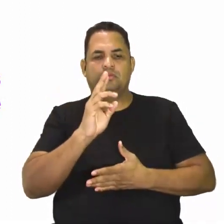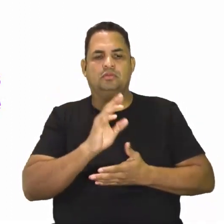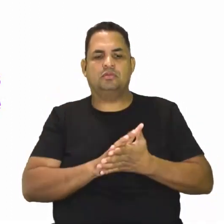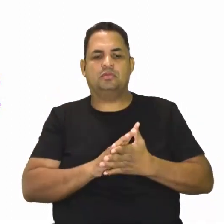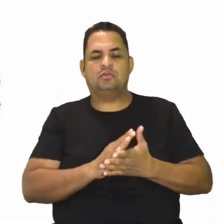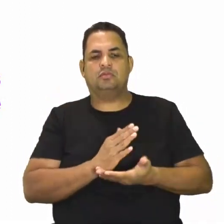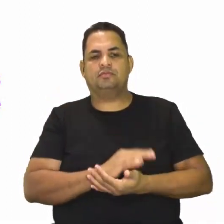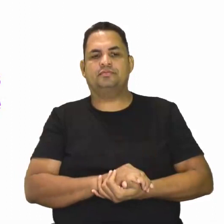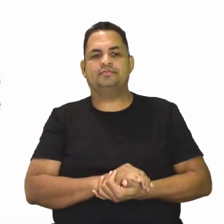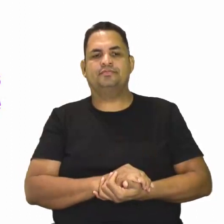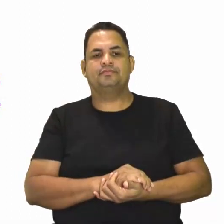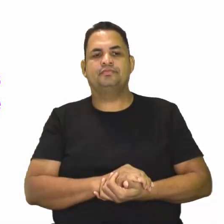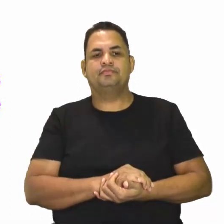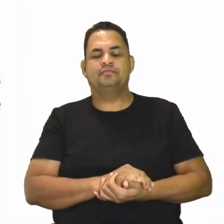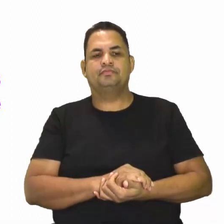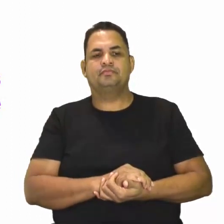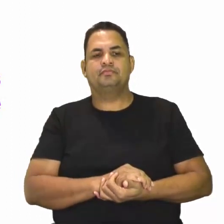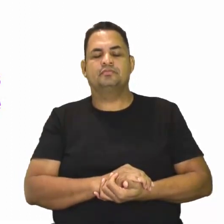durabilidade.